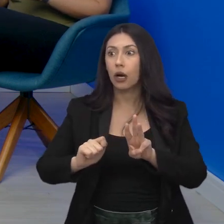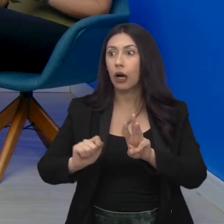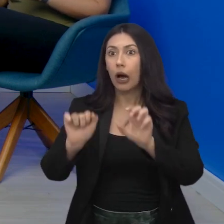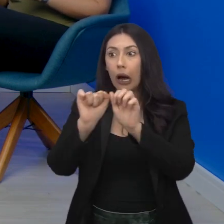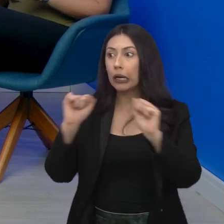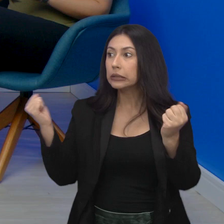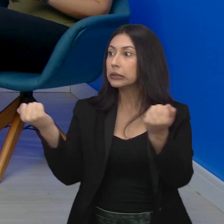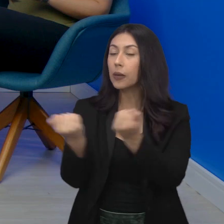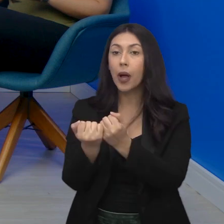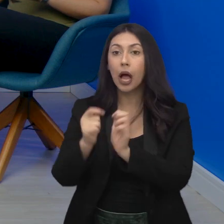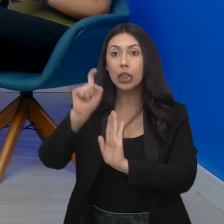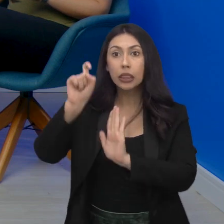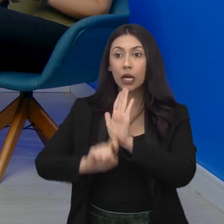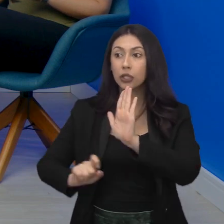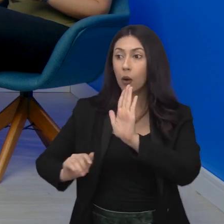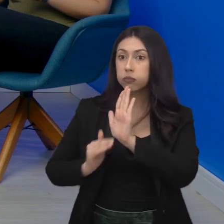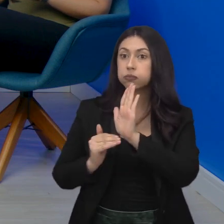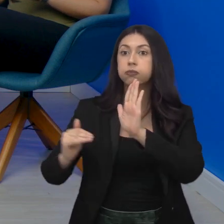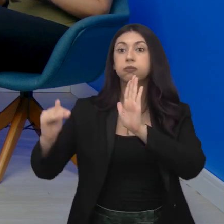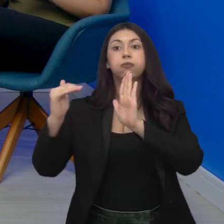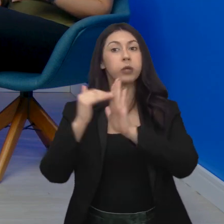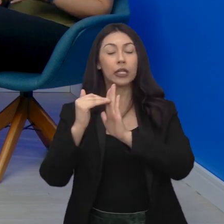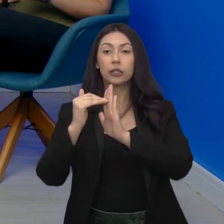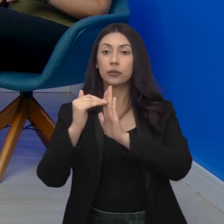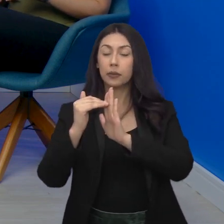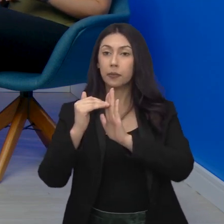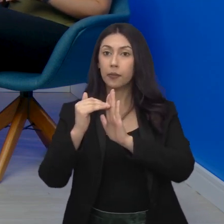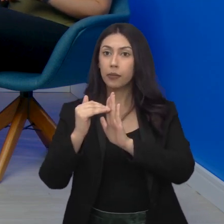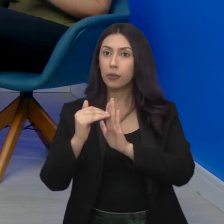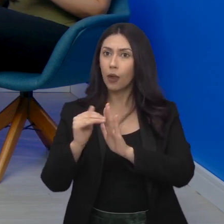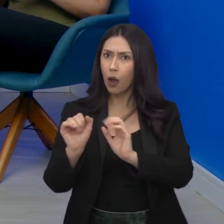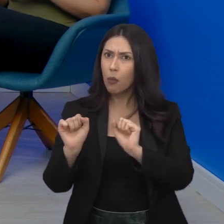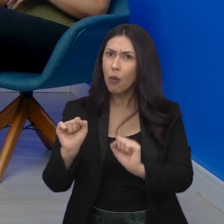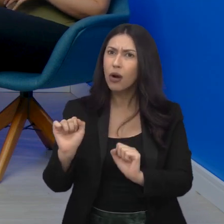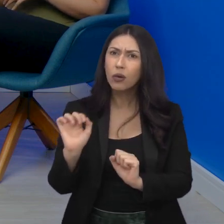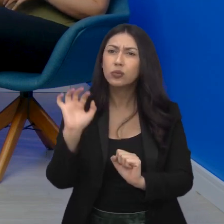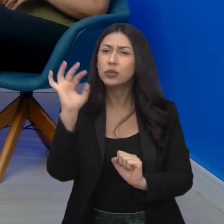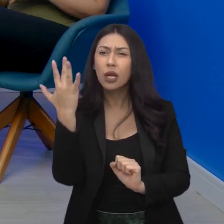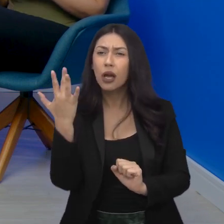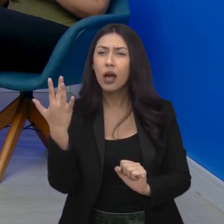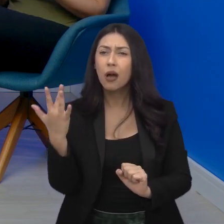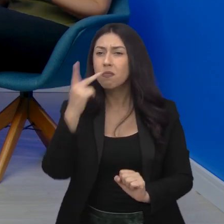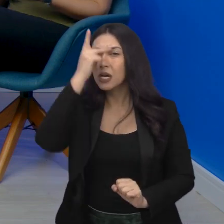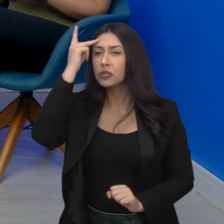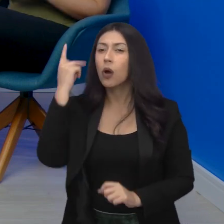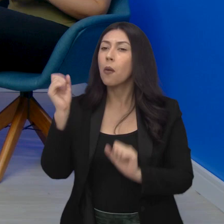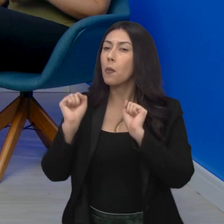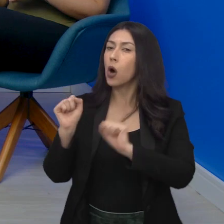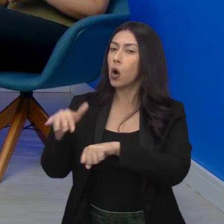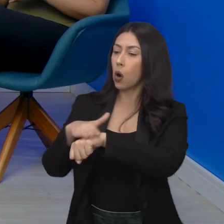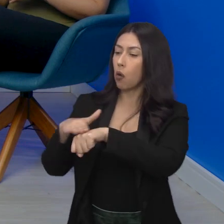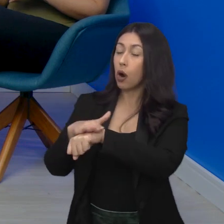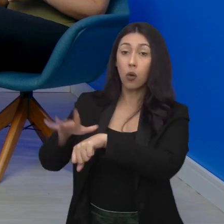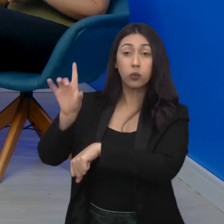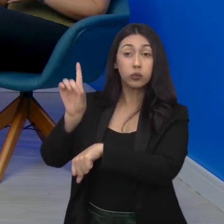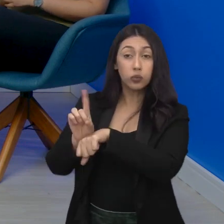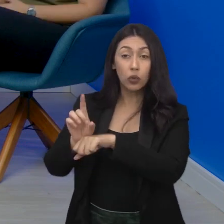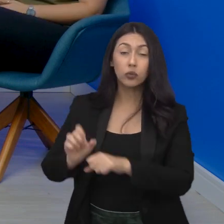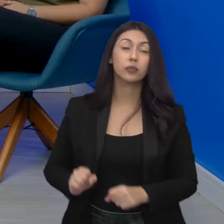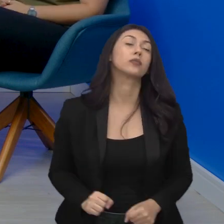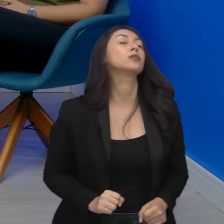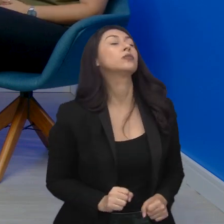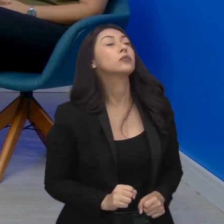em assembleia aumenta a taxa do condomínio, a taxa ordinária mesmo. Certo. Isso pode acontecer, o inquilino deve conversar com o